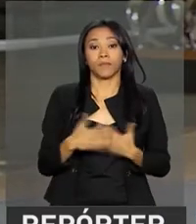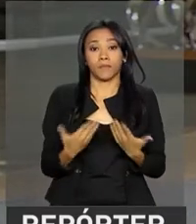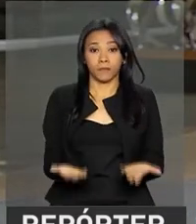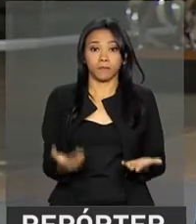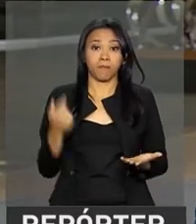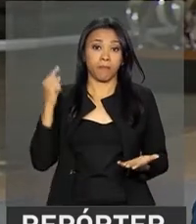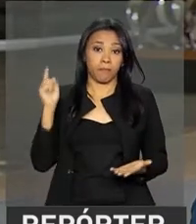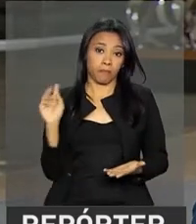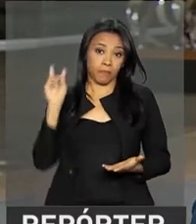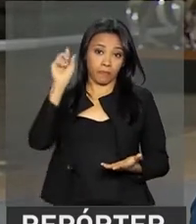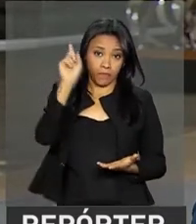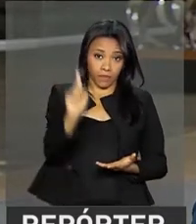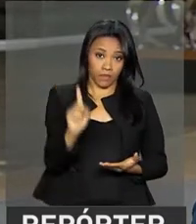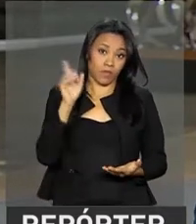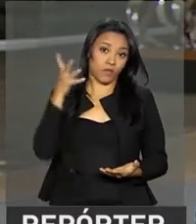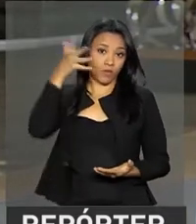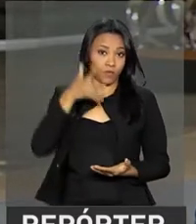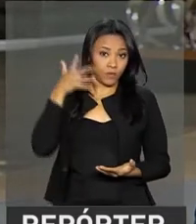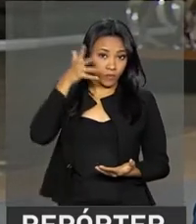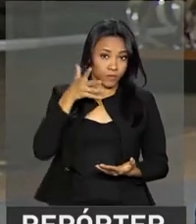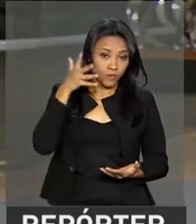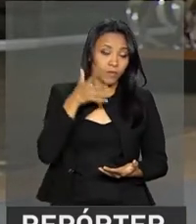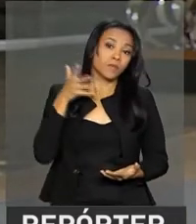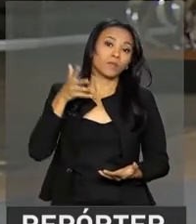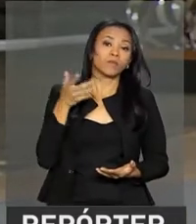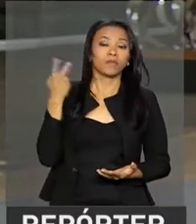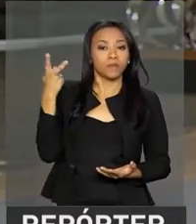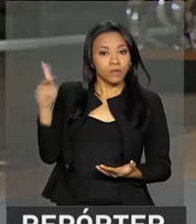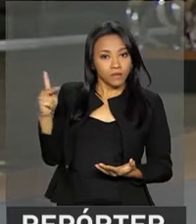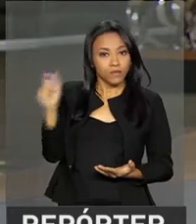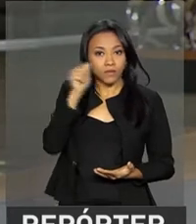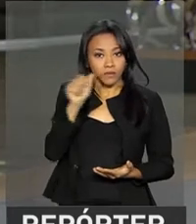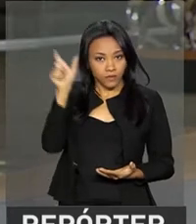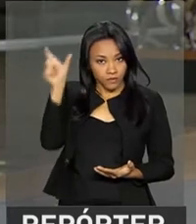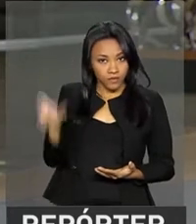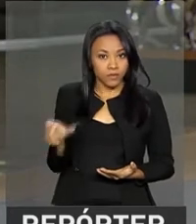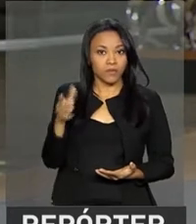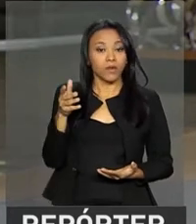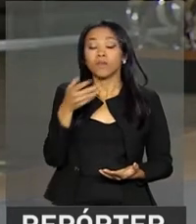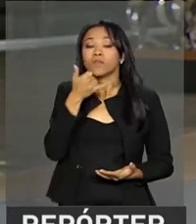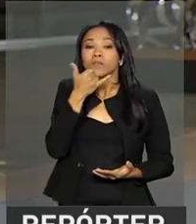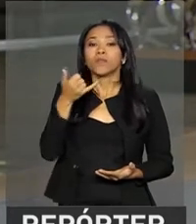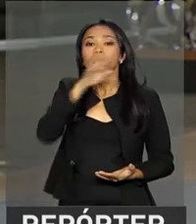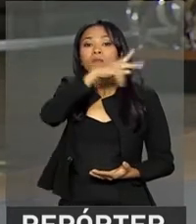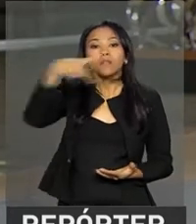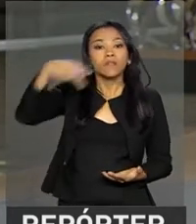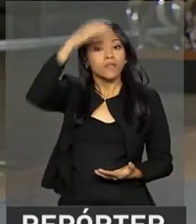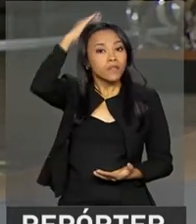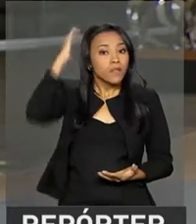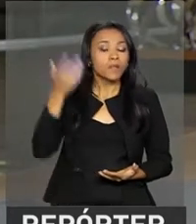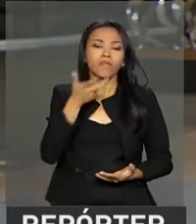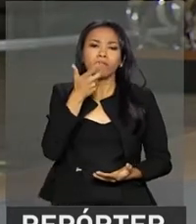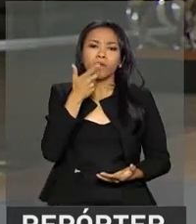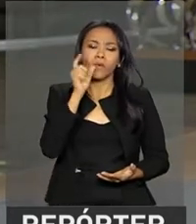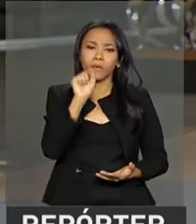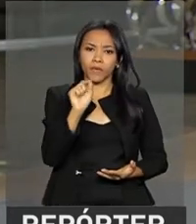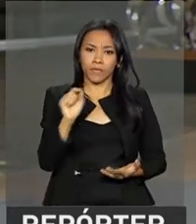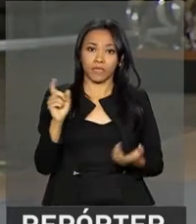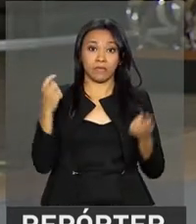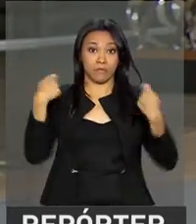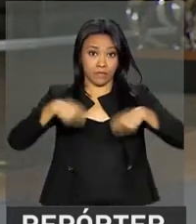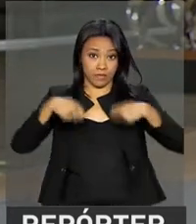no discurso de cerimônia no discurso de cerimônia o presidente michel temer voltou a falar da necessidade